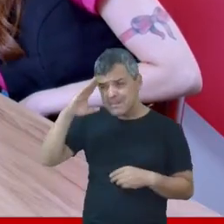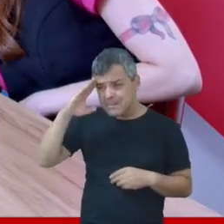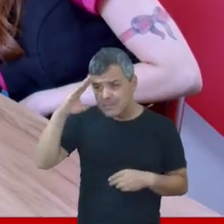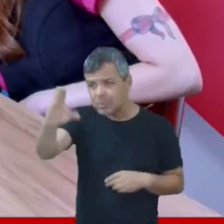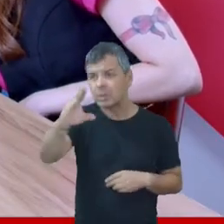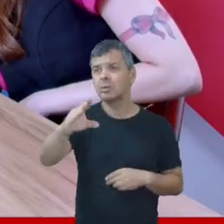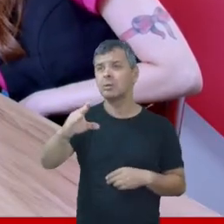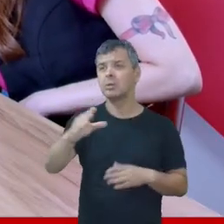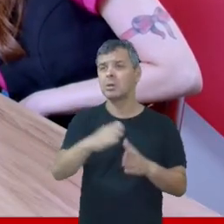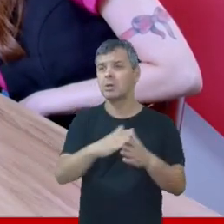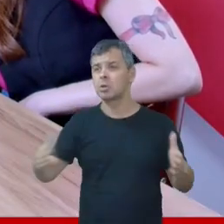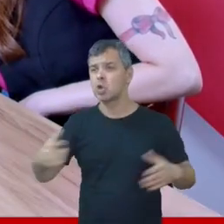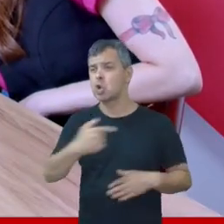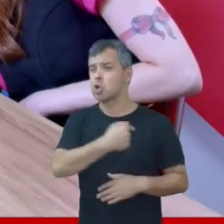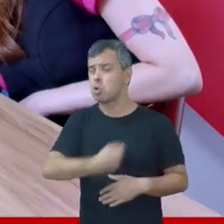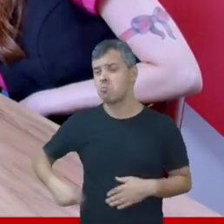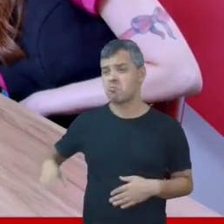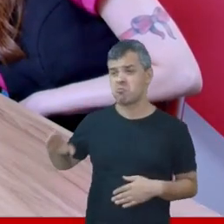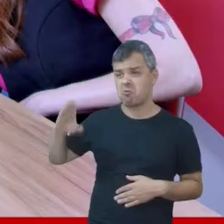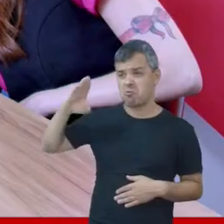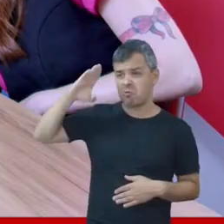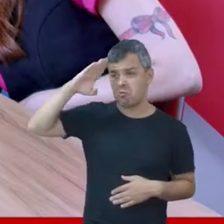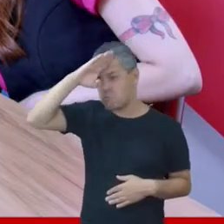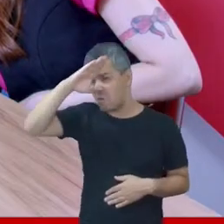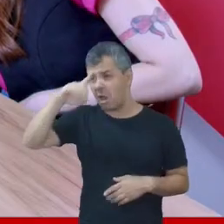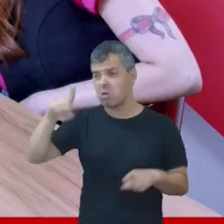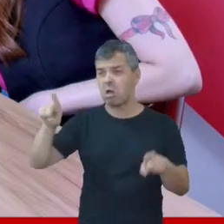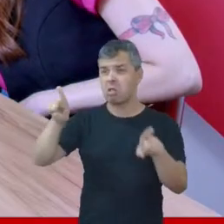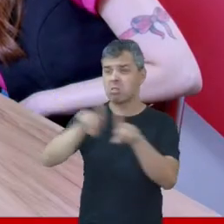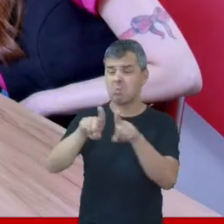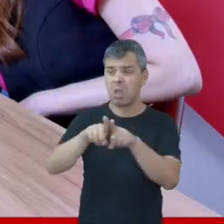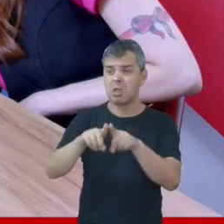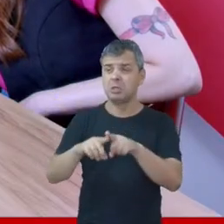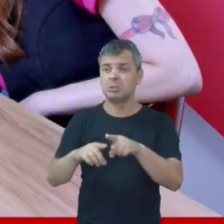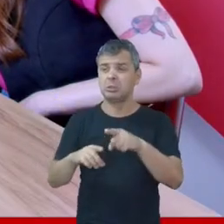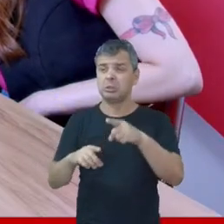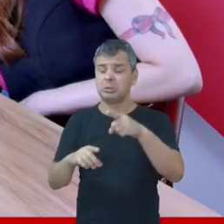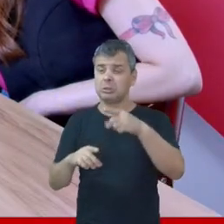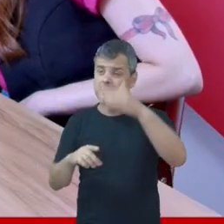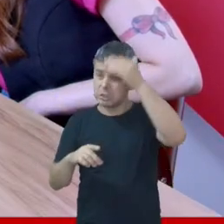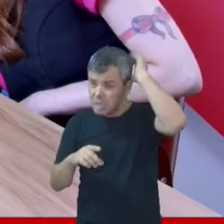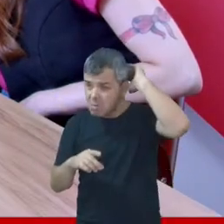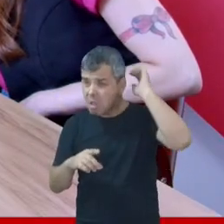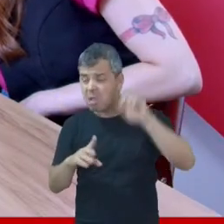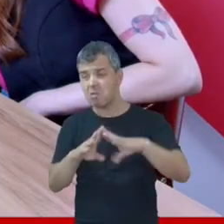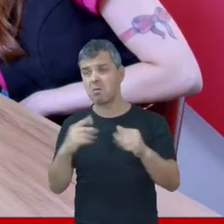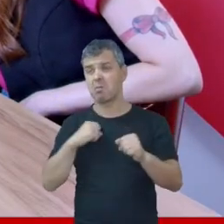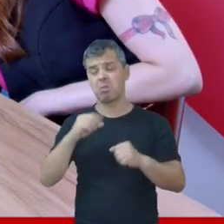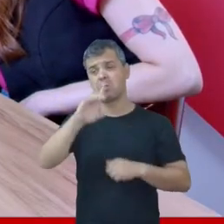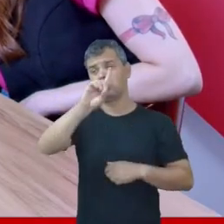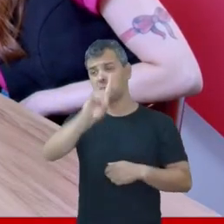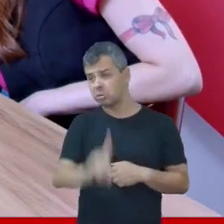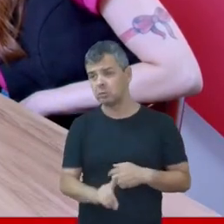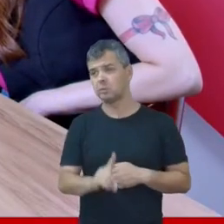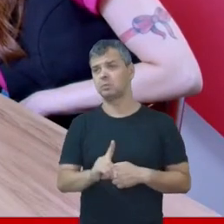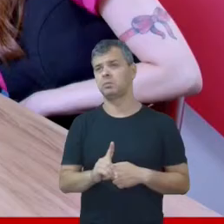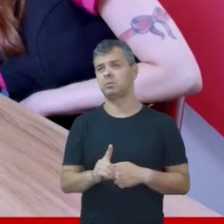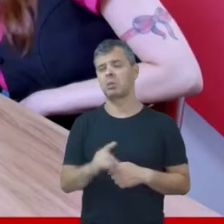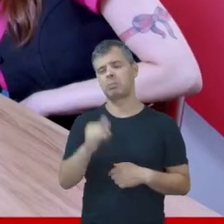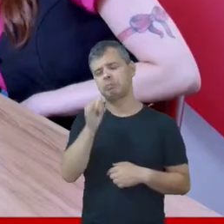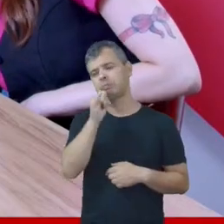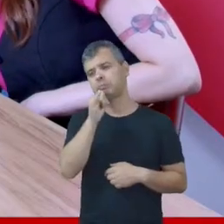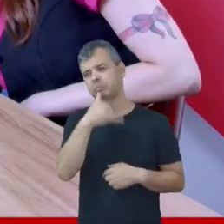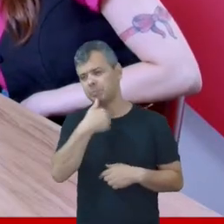nos períodos de desgoverno de 2016 até 2022. Mas que bom que a gente ainda tem esse direito. E que pena